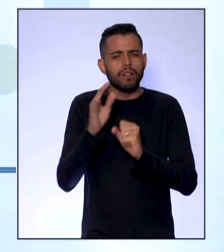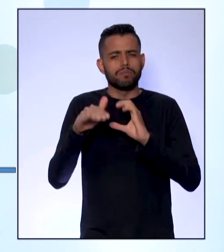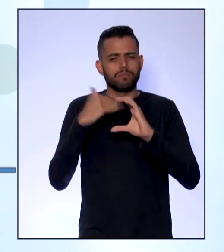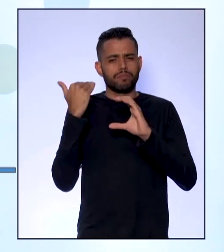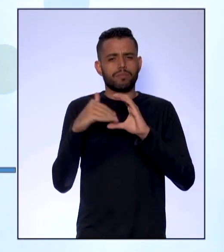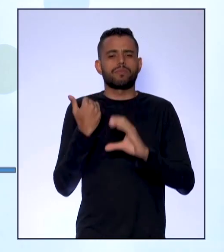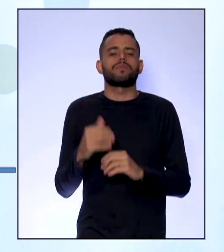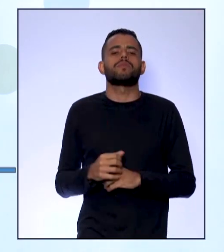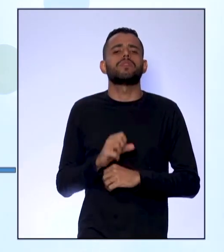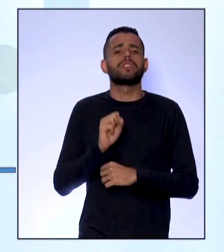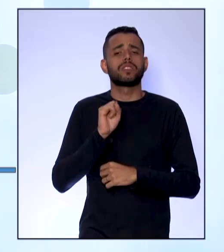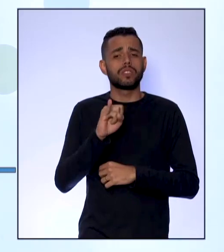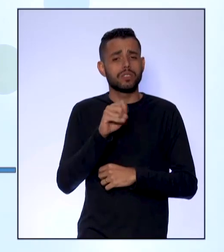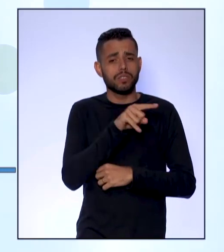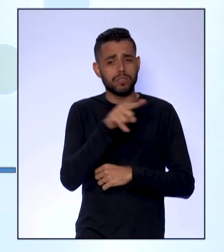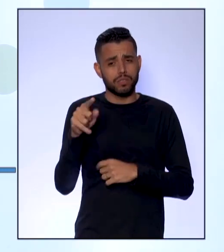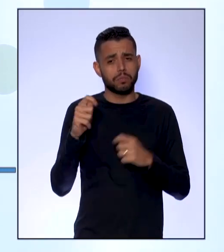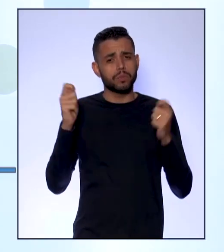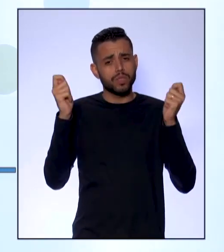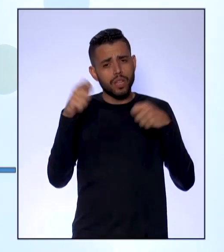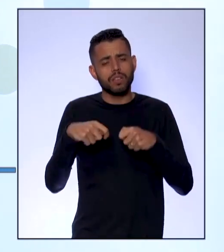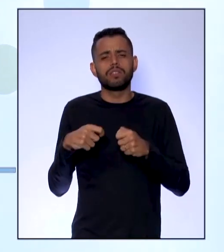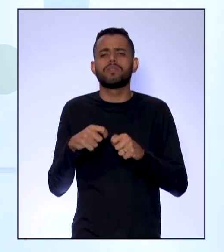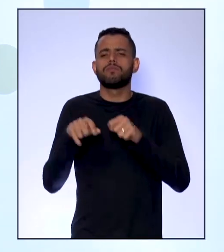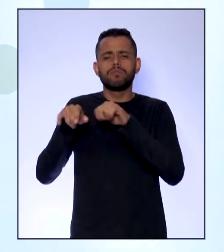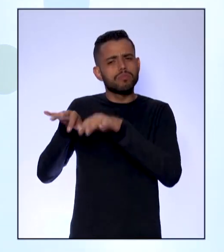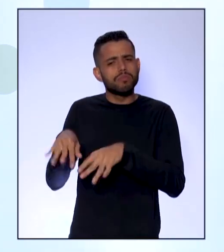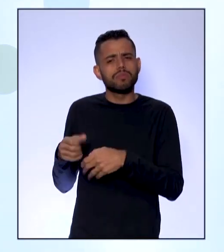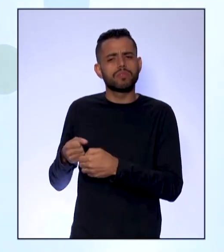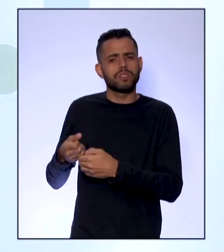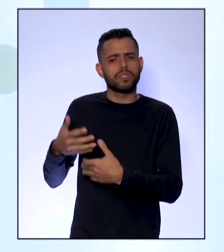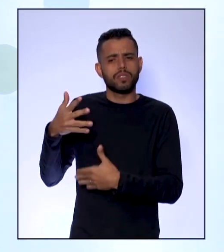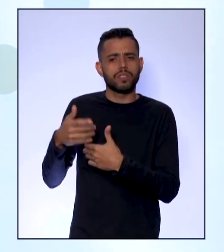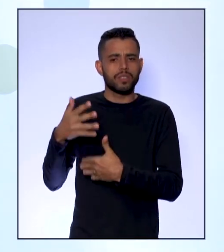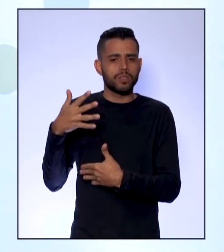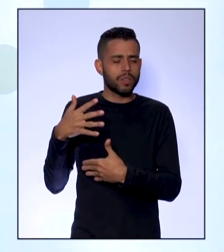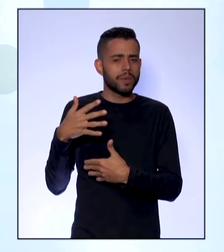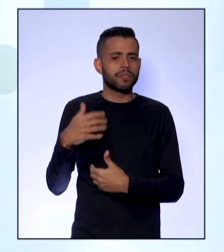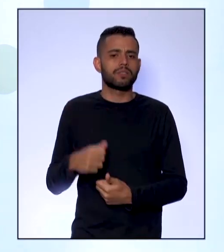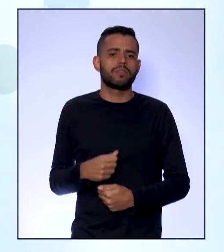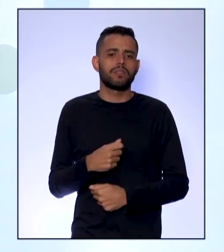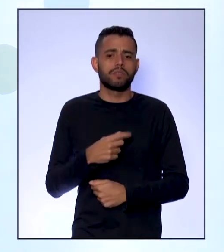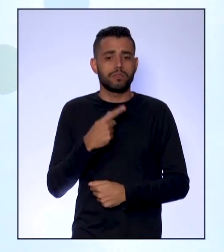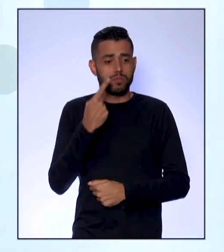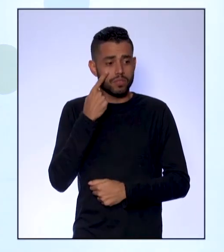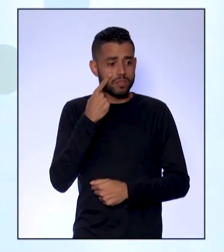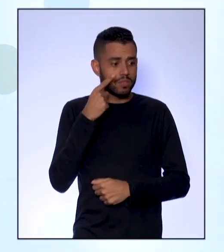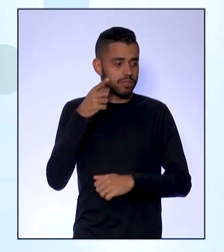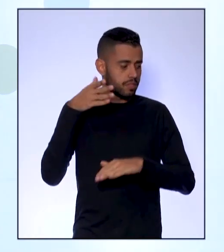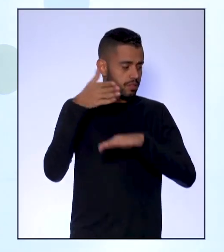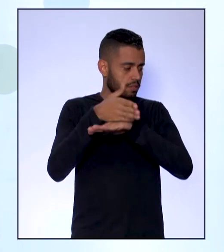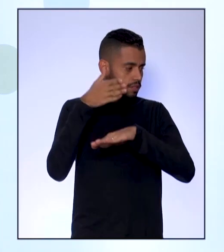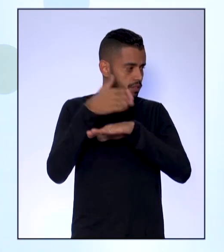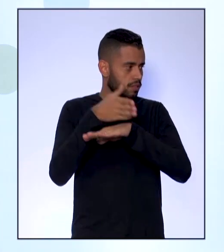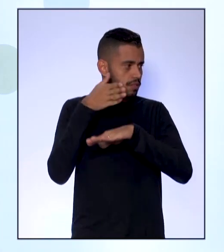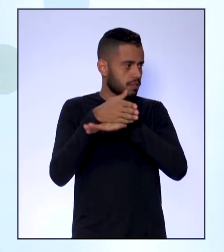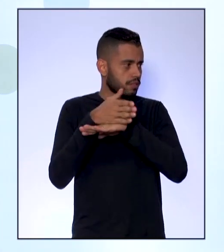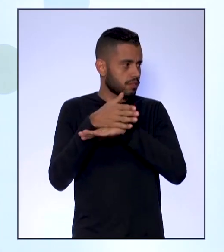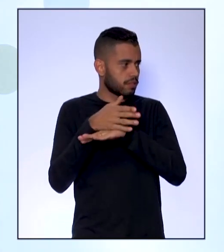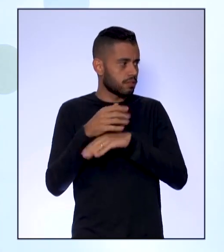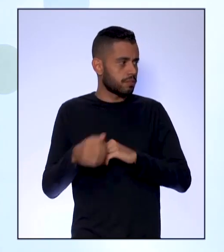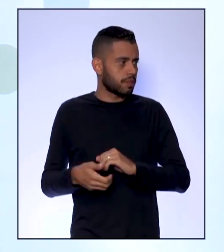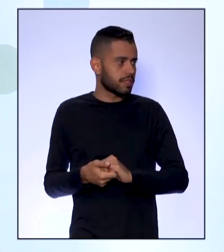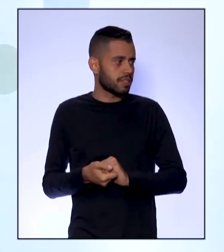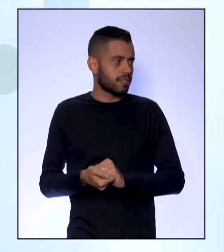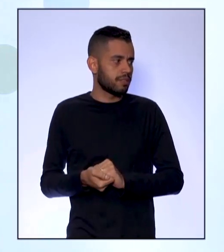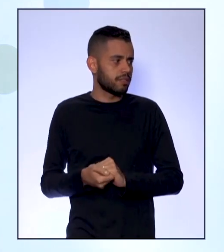se vocês puderem, escrevam aí no chat pra gente, para saber se vocês também tiveram acesso a essa notícia. Porque acabou sendo assunto em algumas conversas,